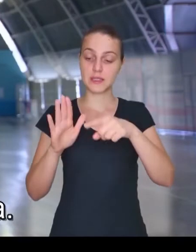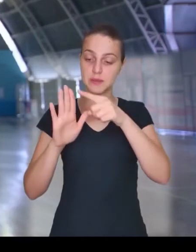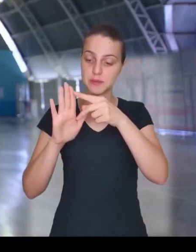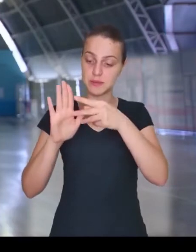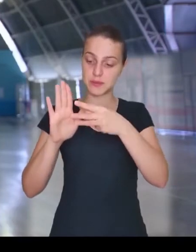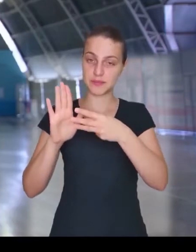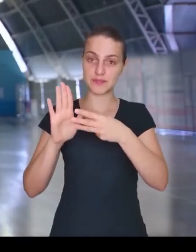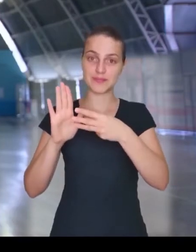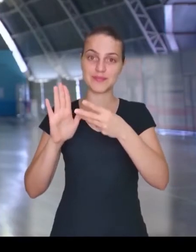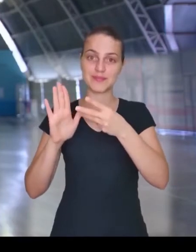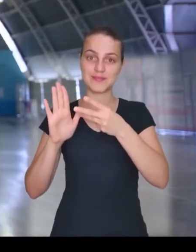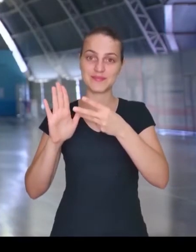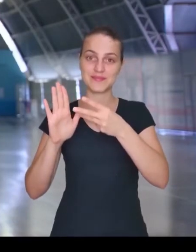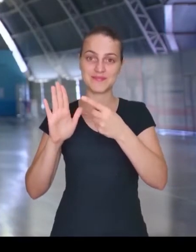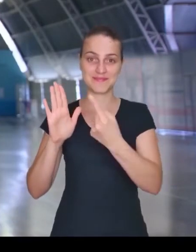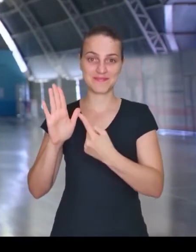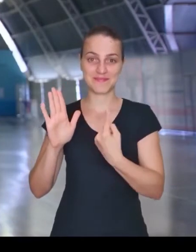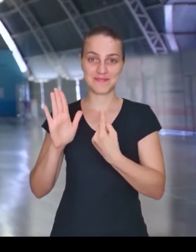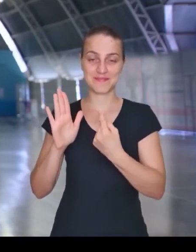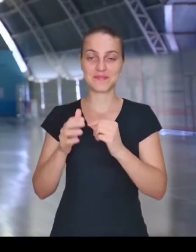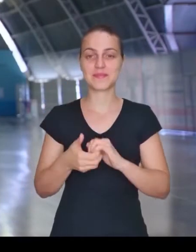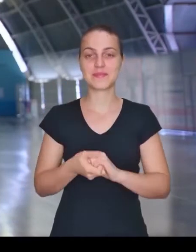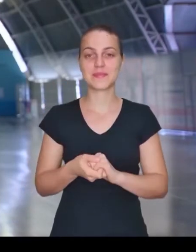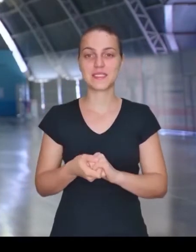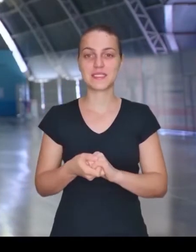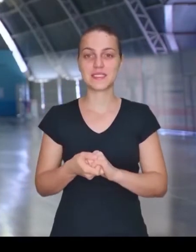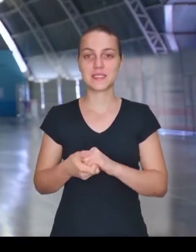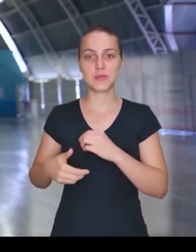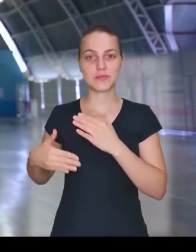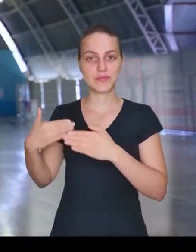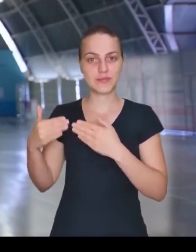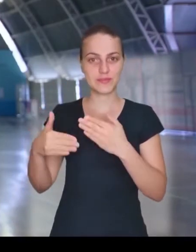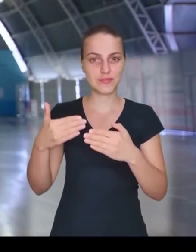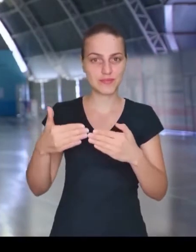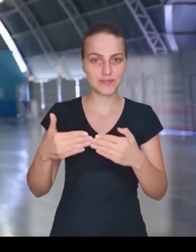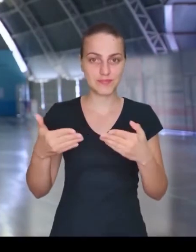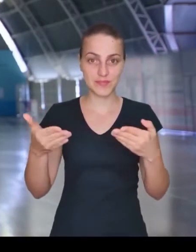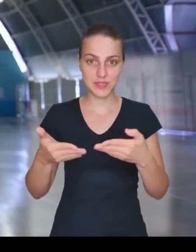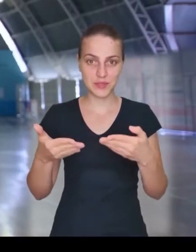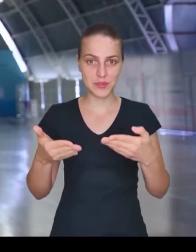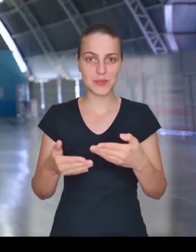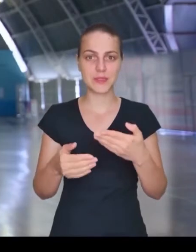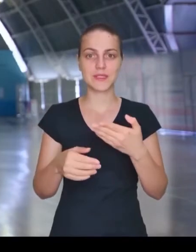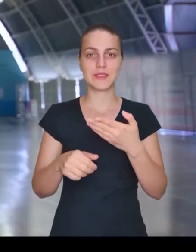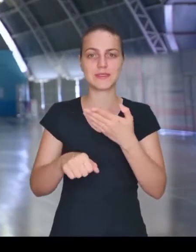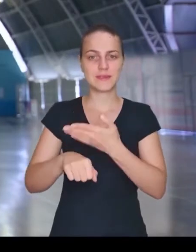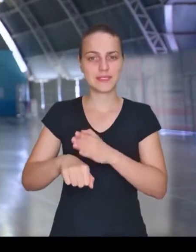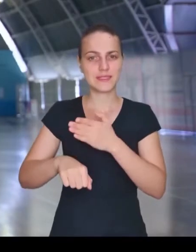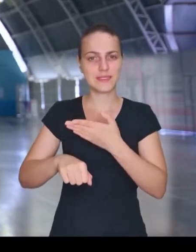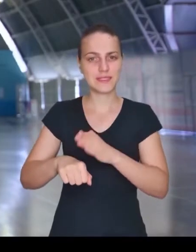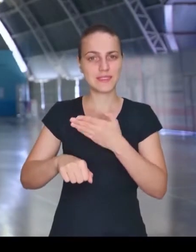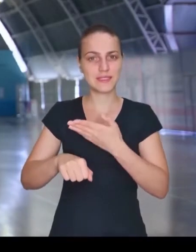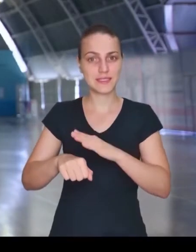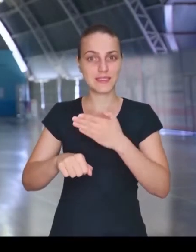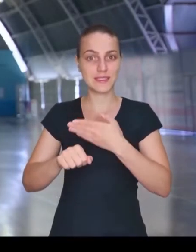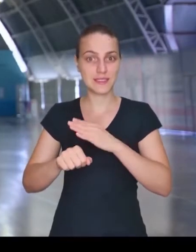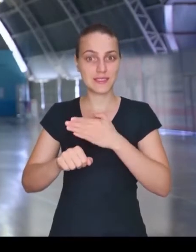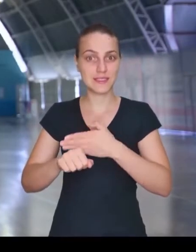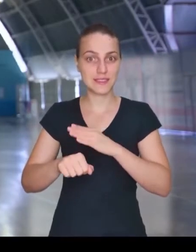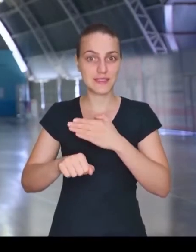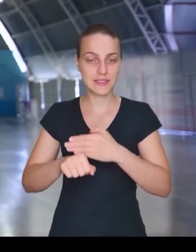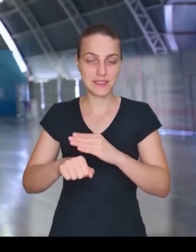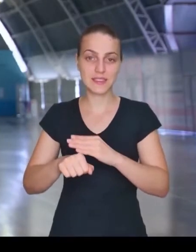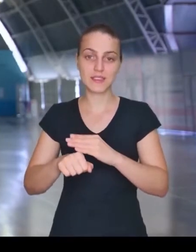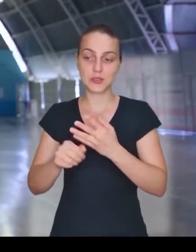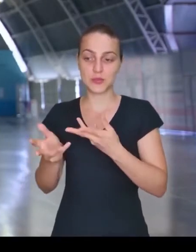brasileira. E de lá para cá, eu fiquei treinando, se cultivando, se preparando para as novas convocações.